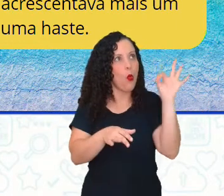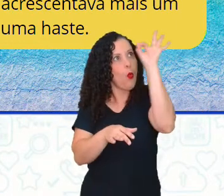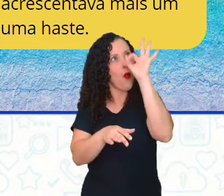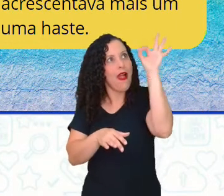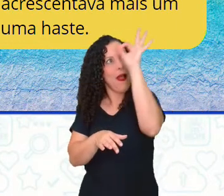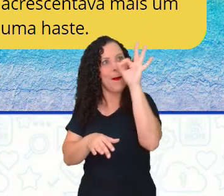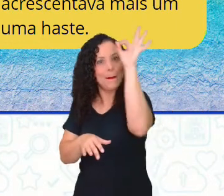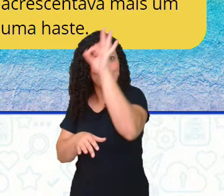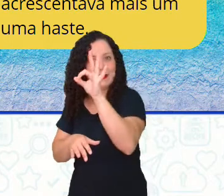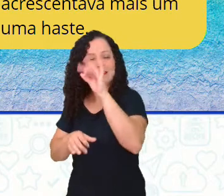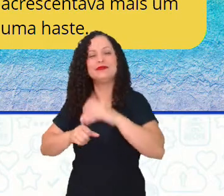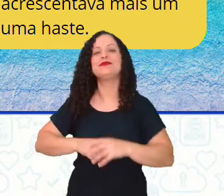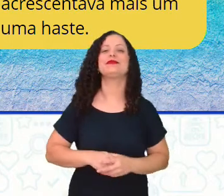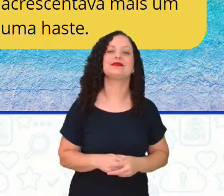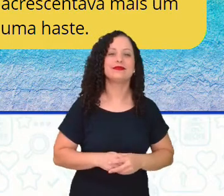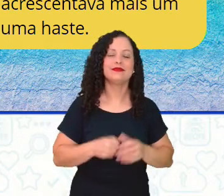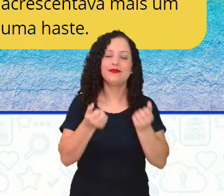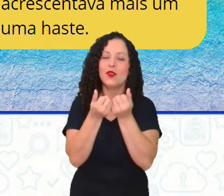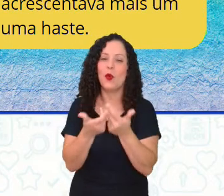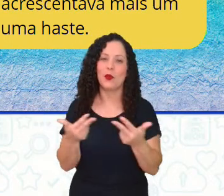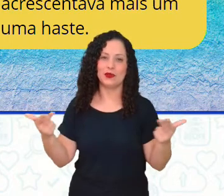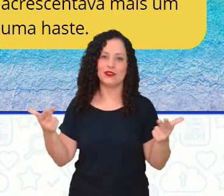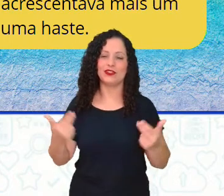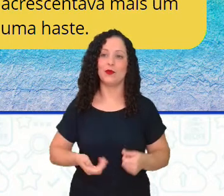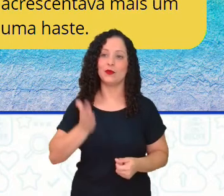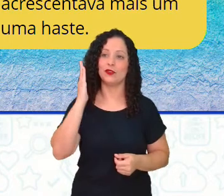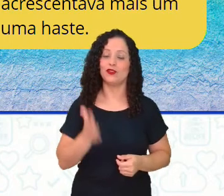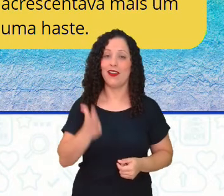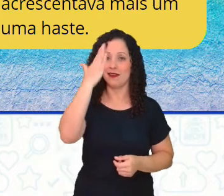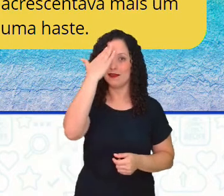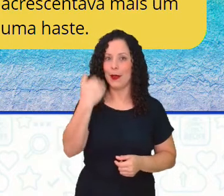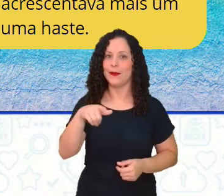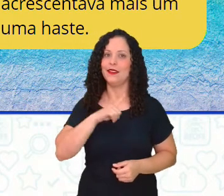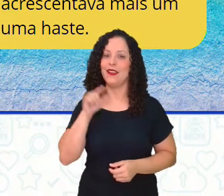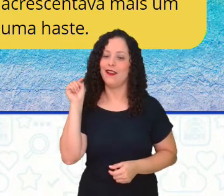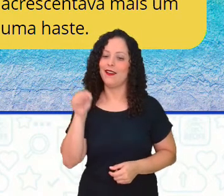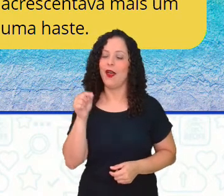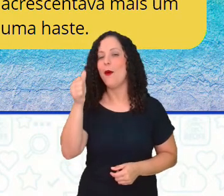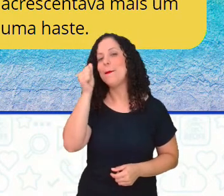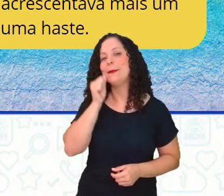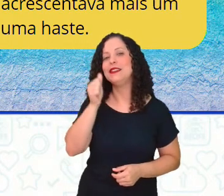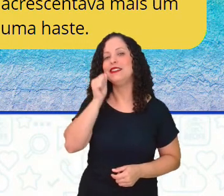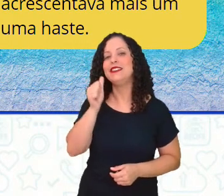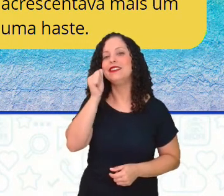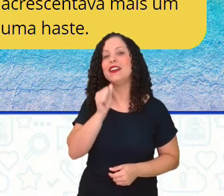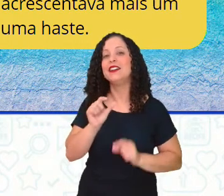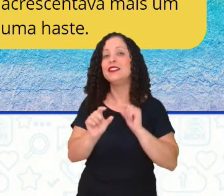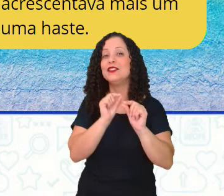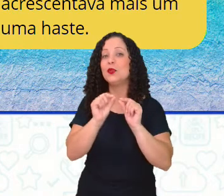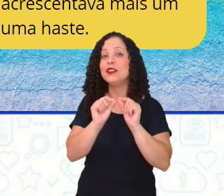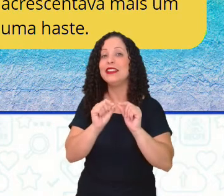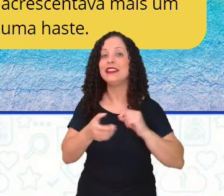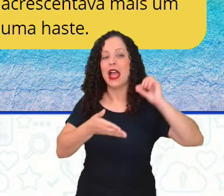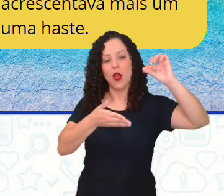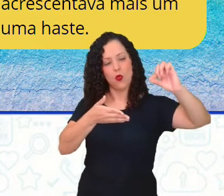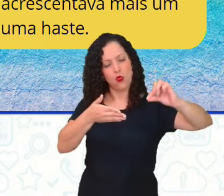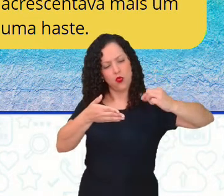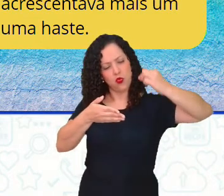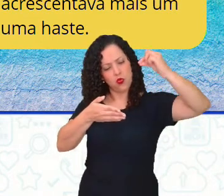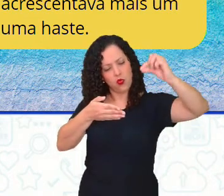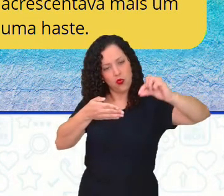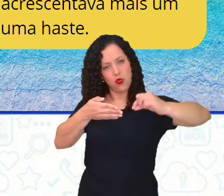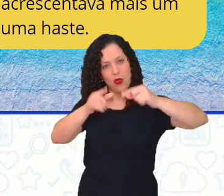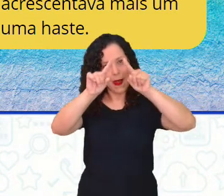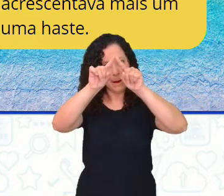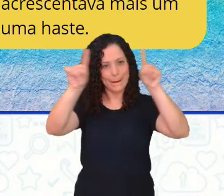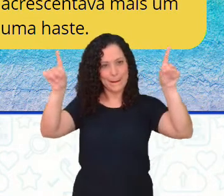do nosso conto. Então a gente já sabe que tem uma menina aí que está o quê? Bordando. E